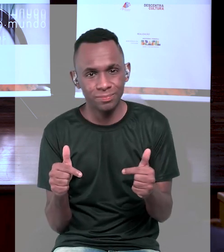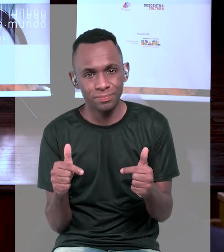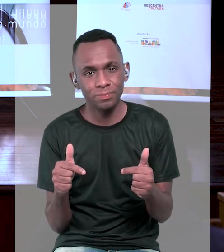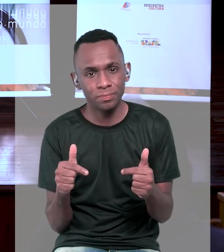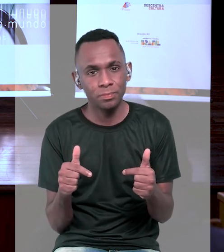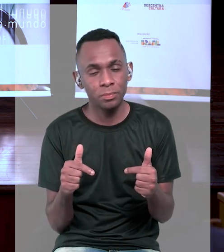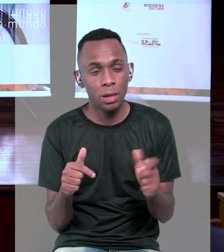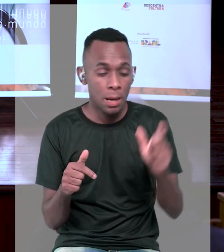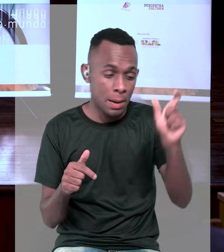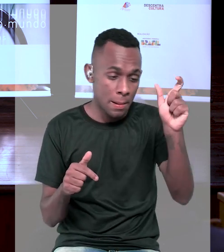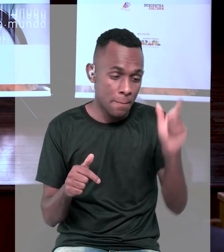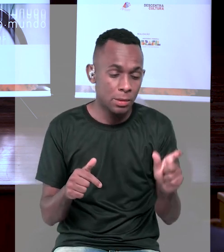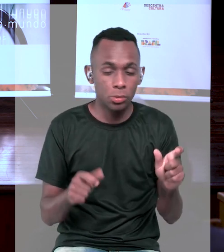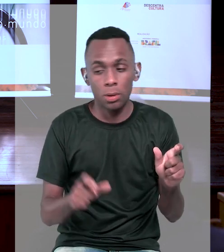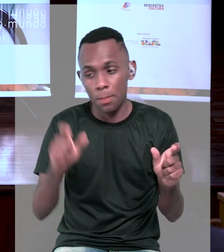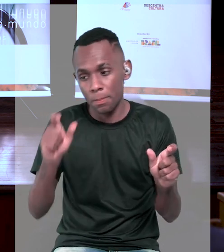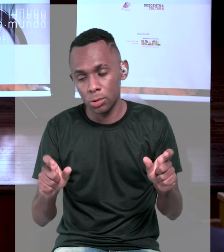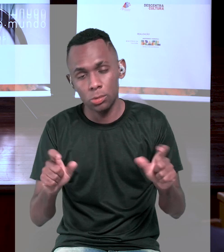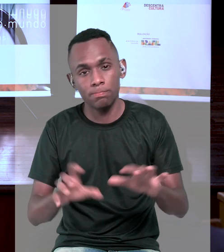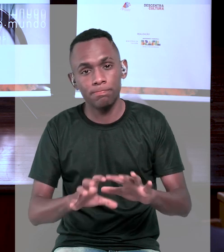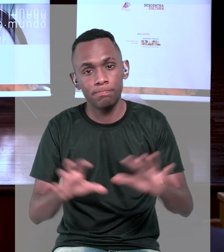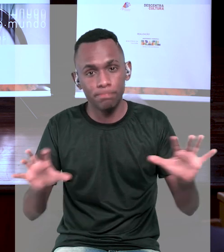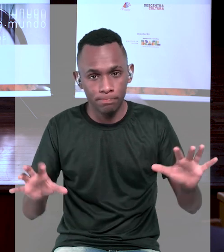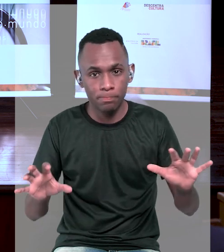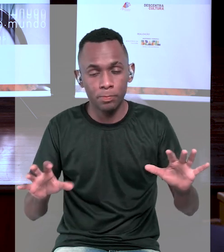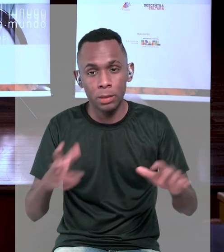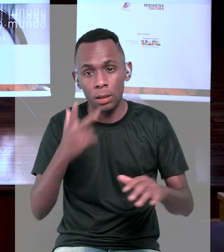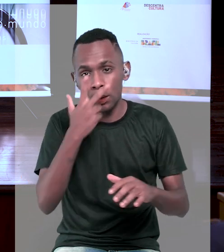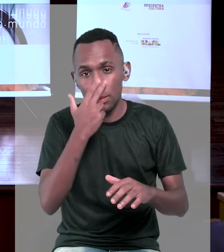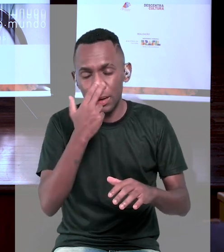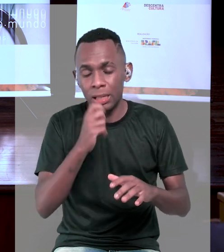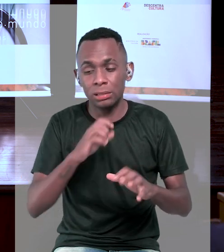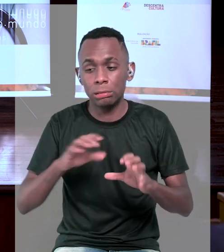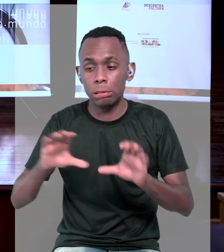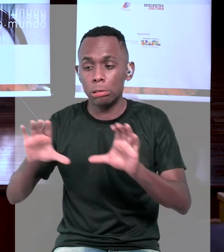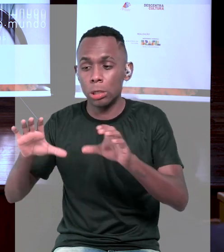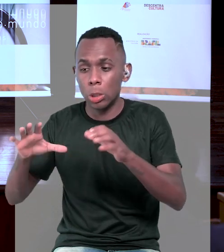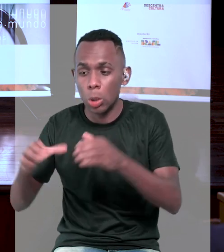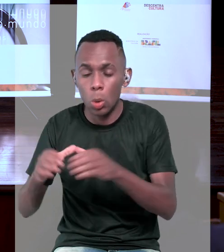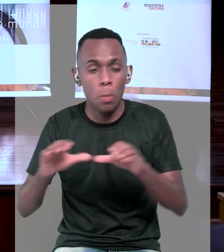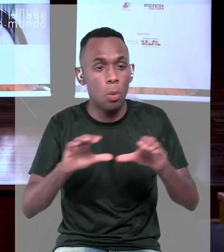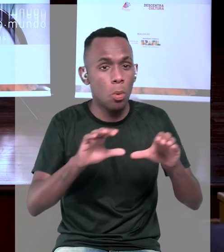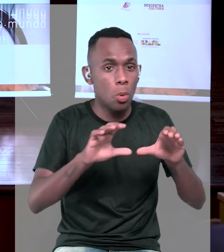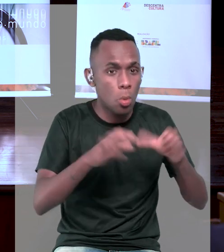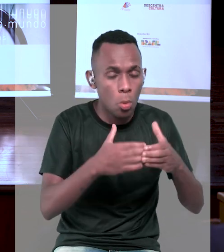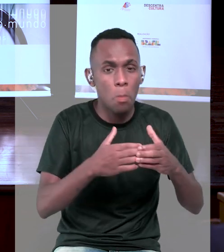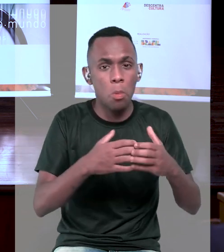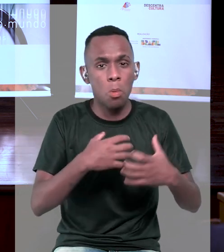os sujeitos como se fossem eternas multidões em fúria,